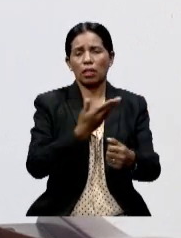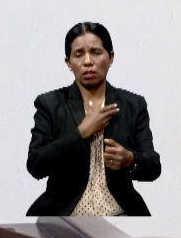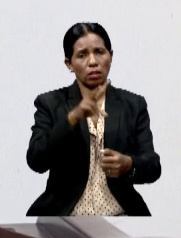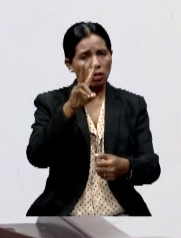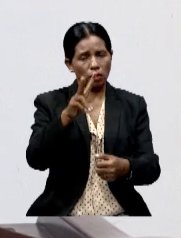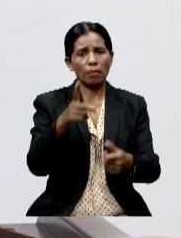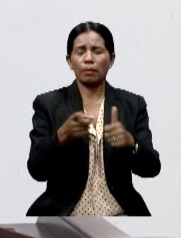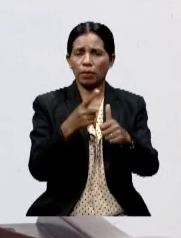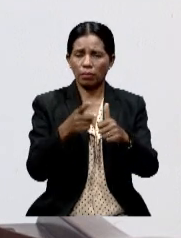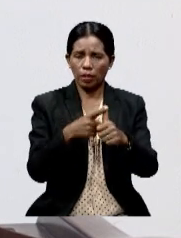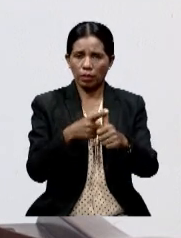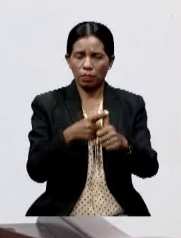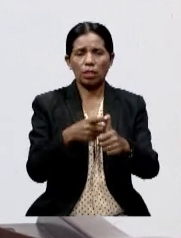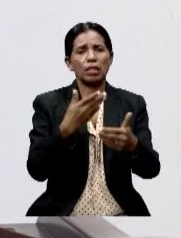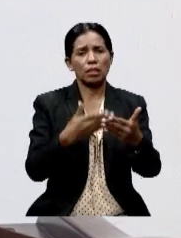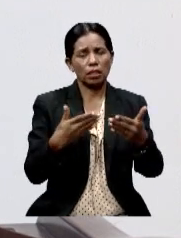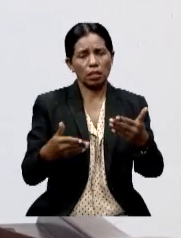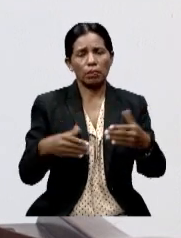Fator primeiro, o preço